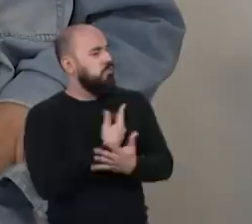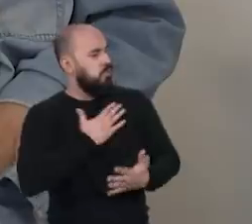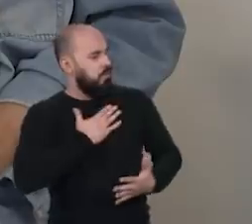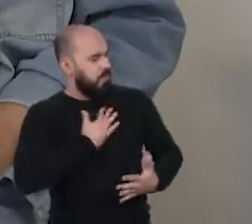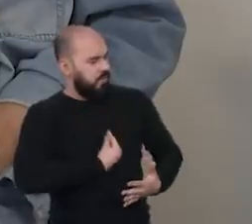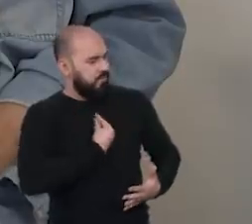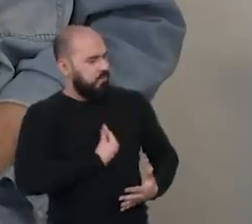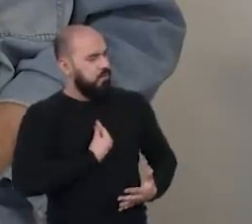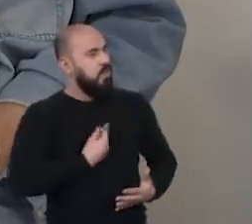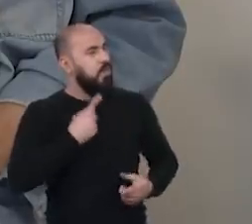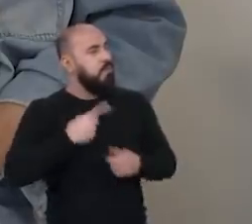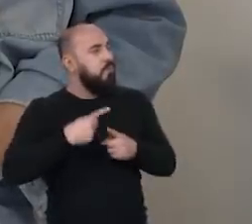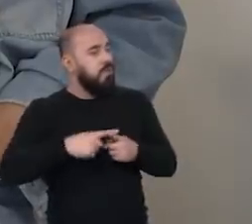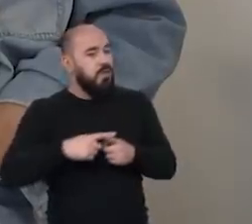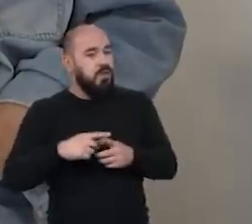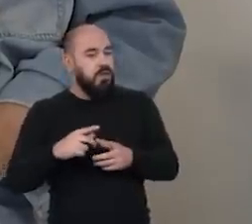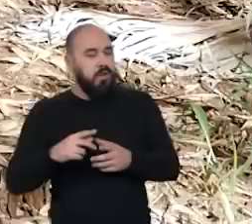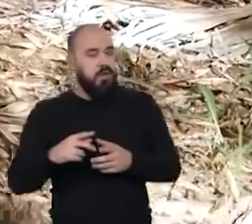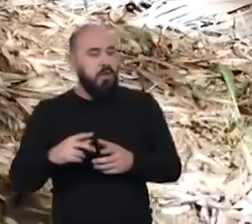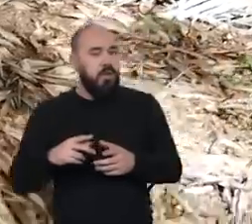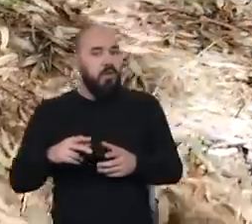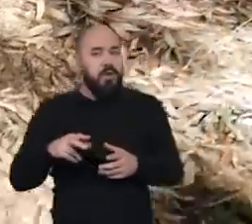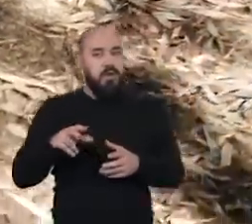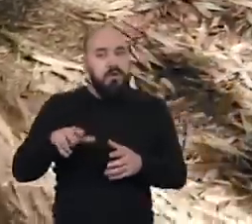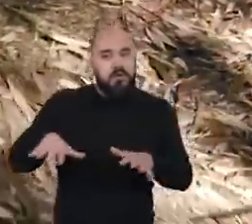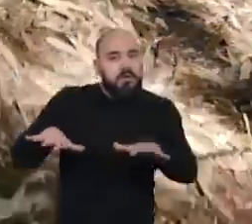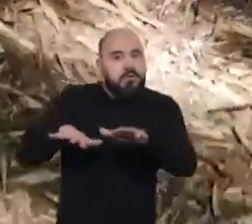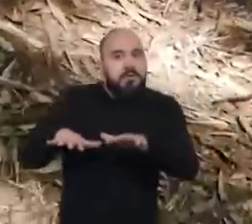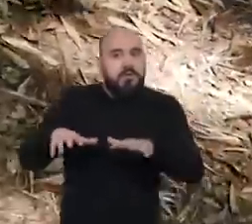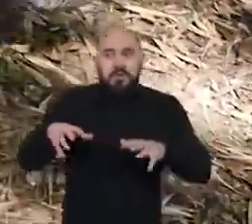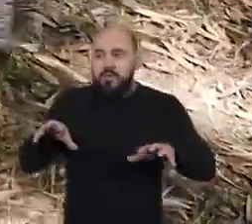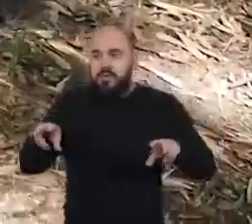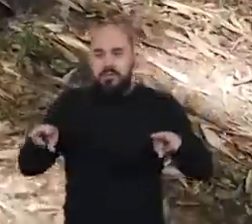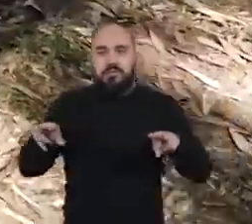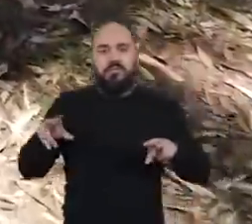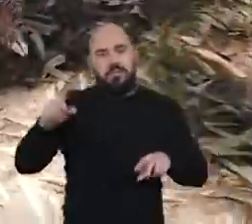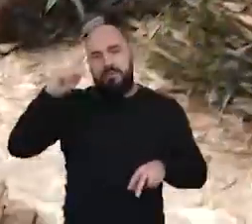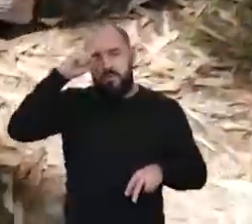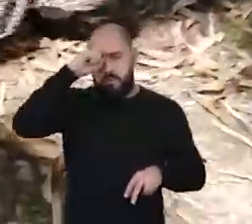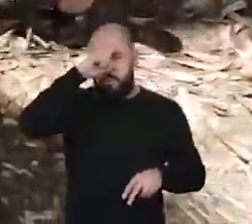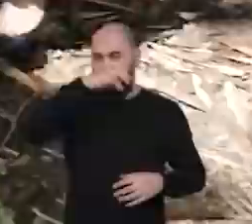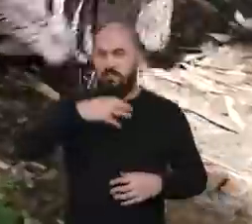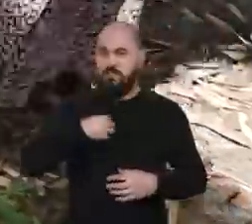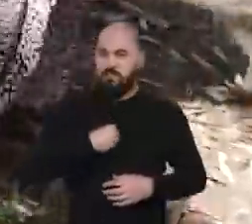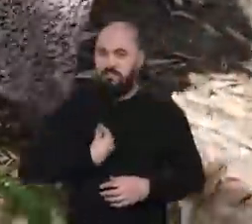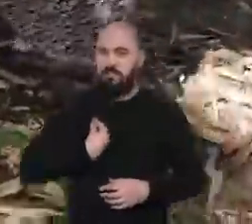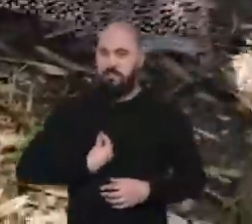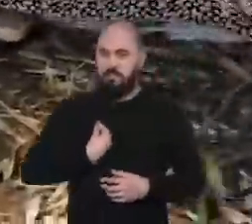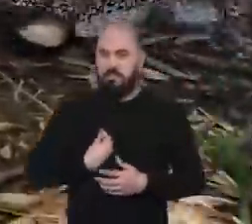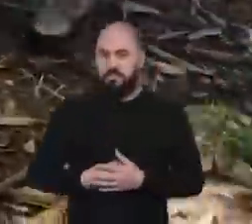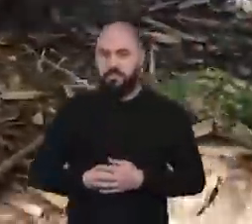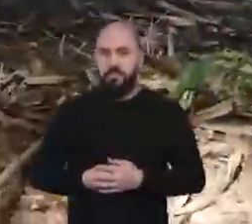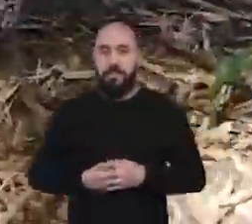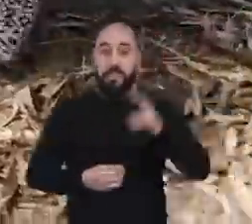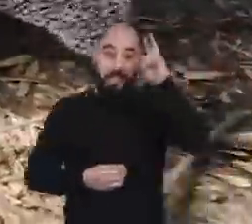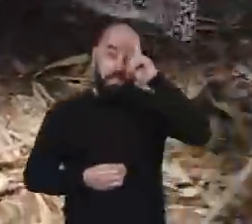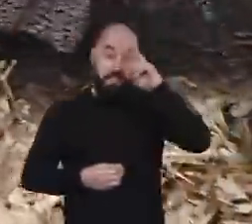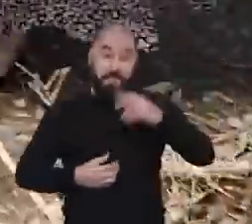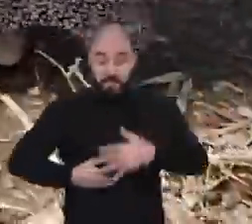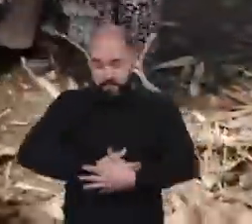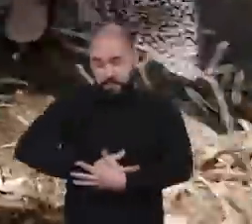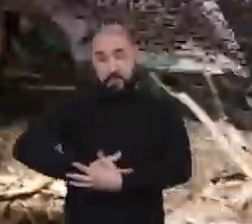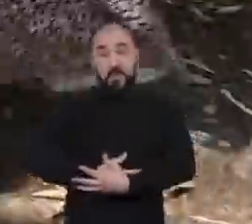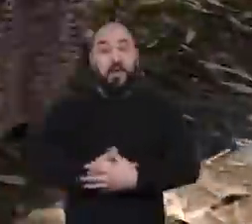nunca mais ia ser a mesma, né? E aí foi bem difícil. Eu não lembrei da Meg. Até que eu me lembrei dela, eu perguntei: vocês não viram